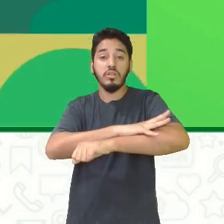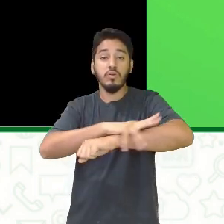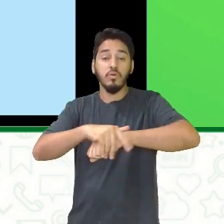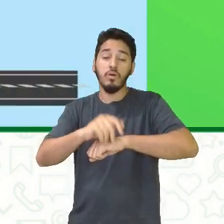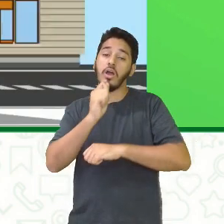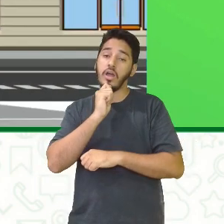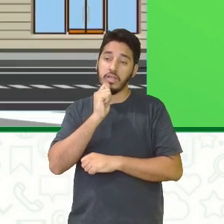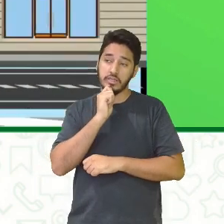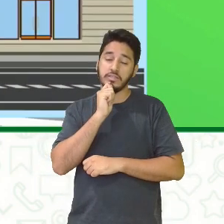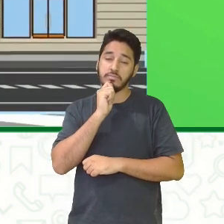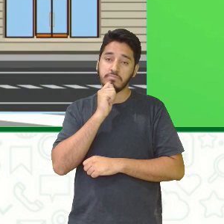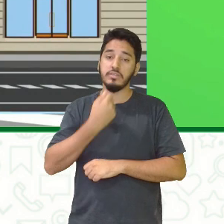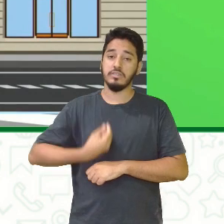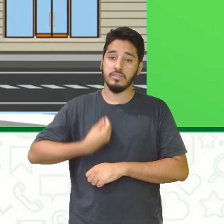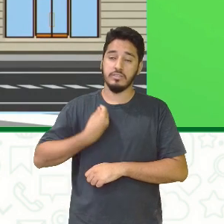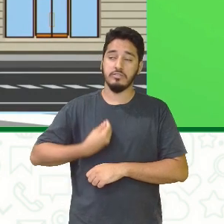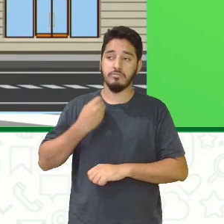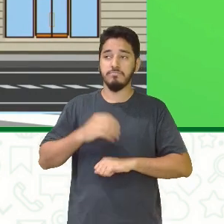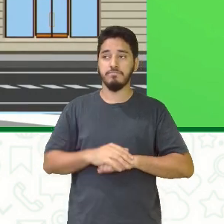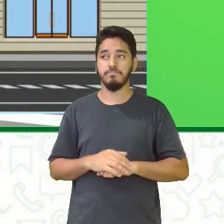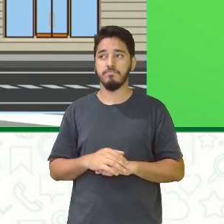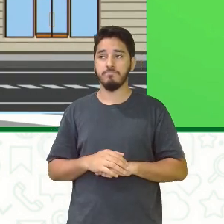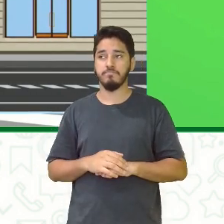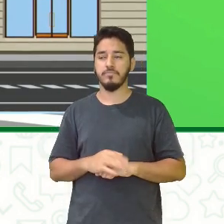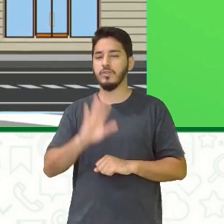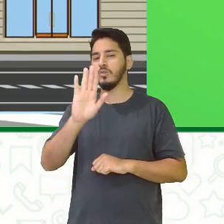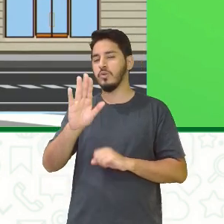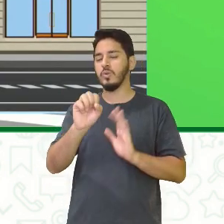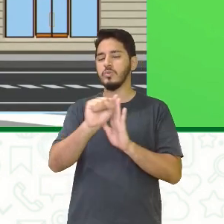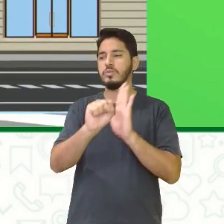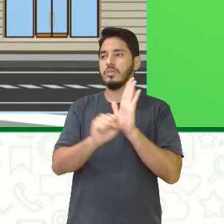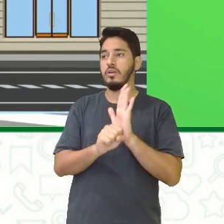o que se combater. Apenas na primeira metade